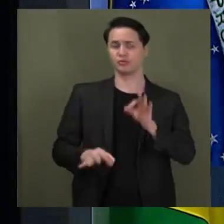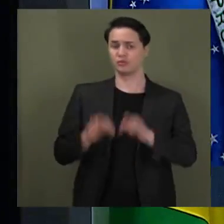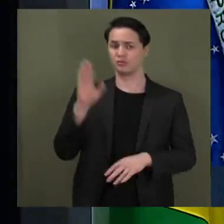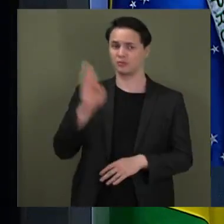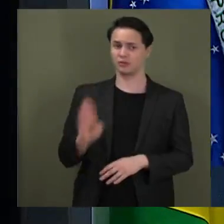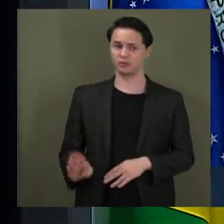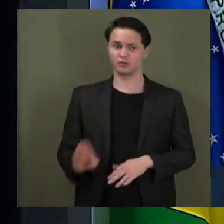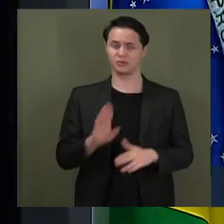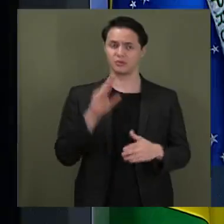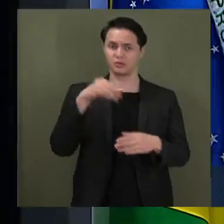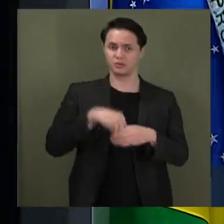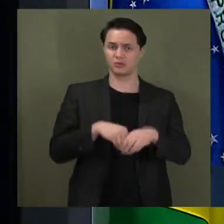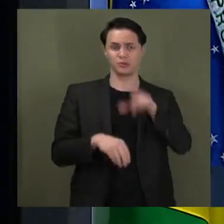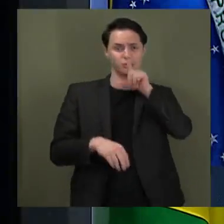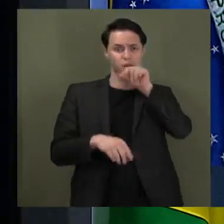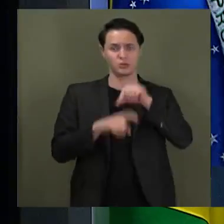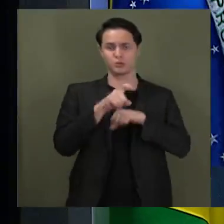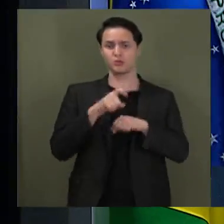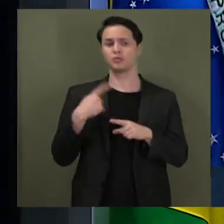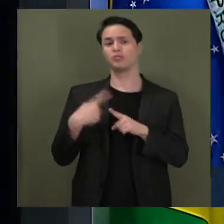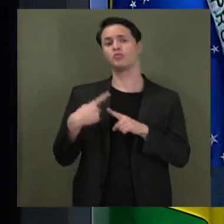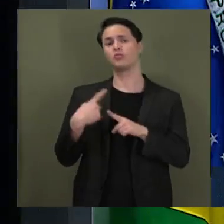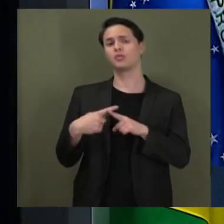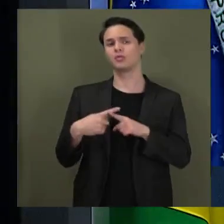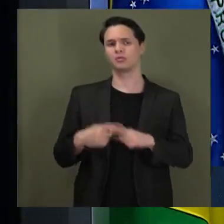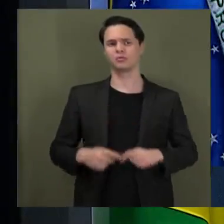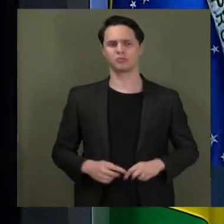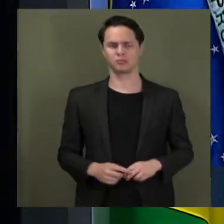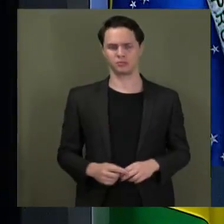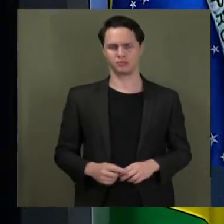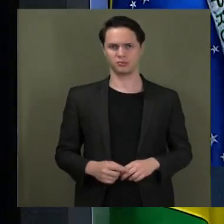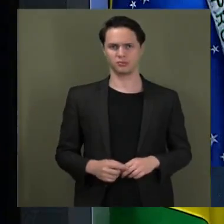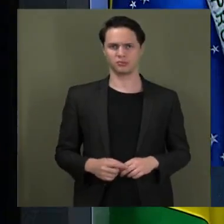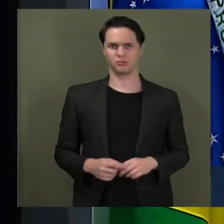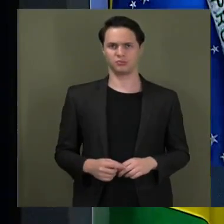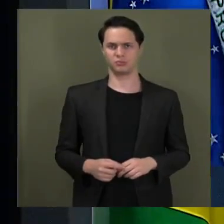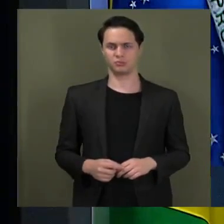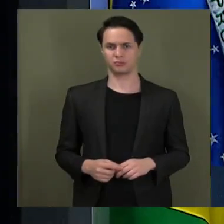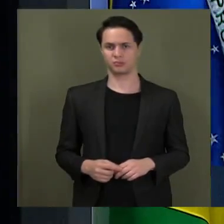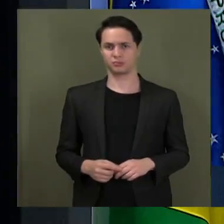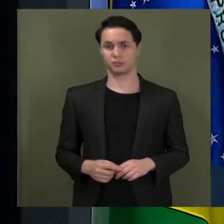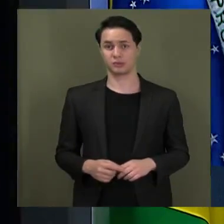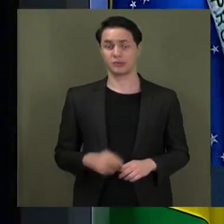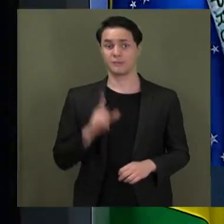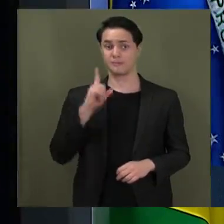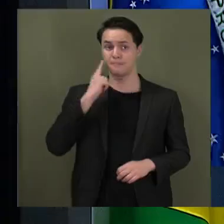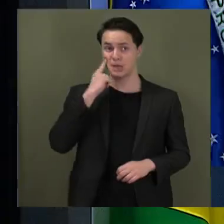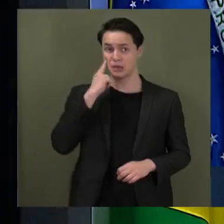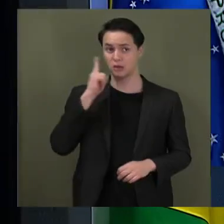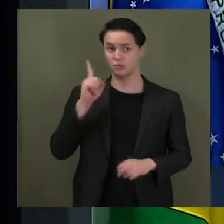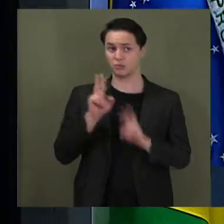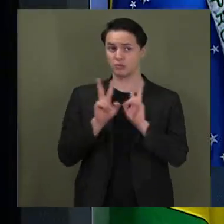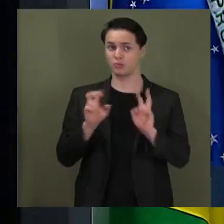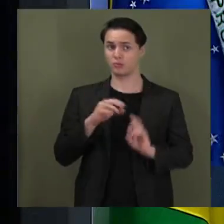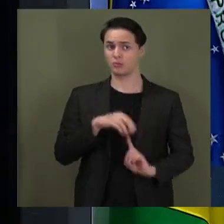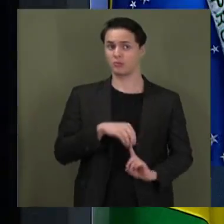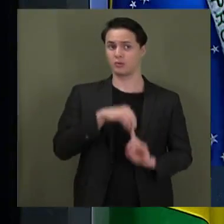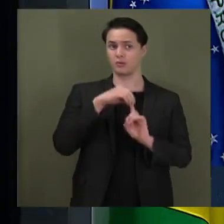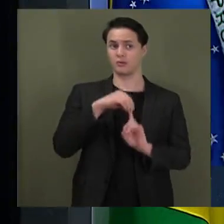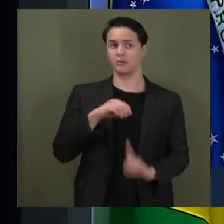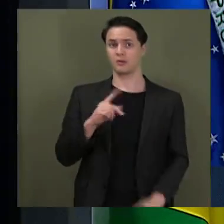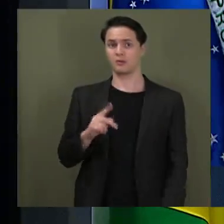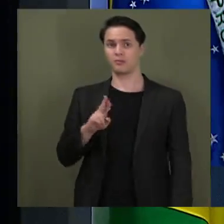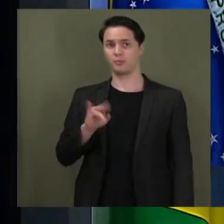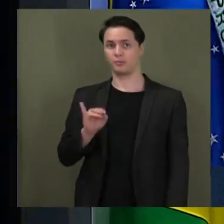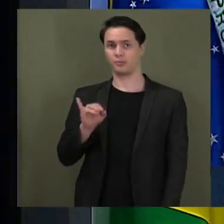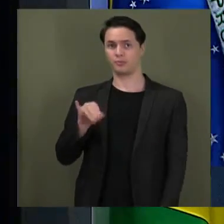X, dizendo que, abro aspas, os princípios são mais